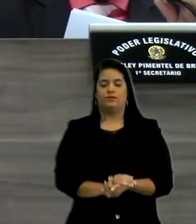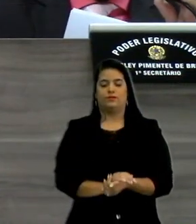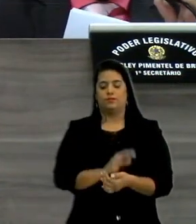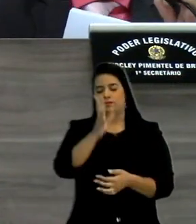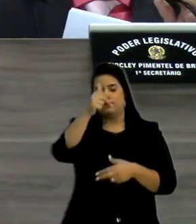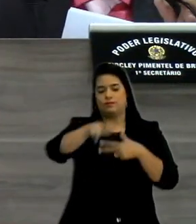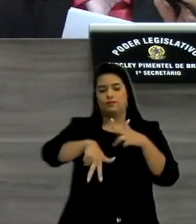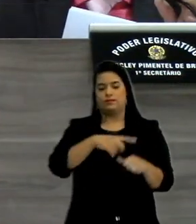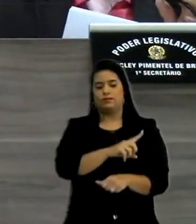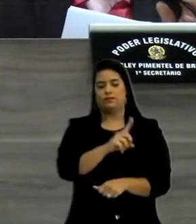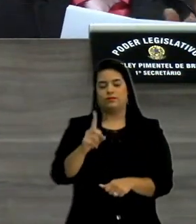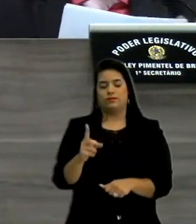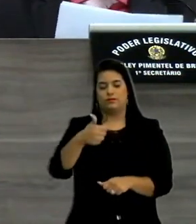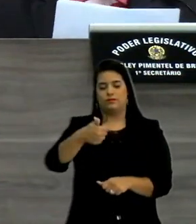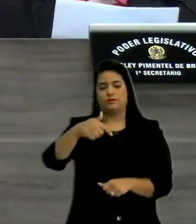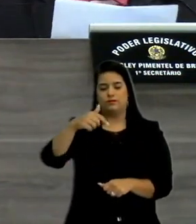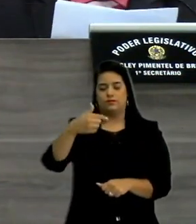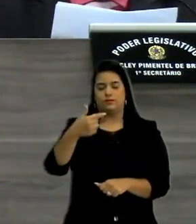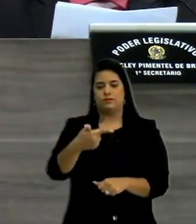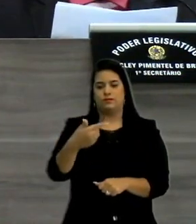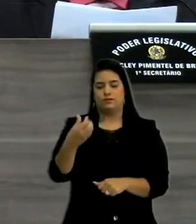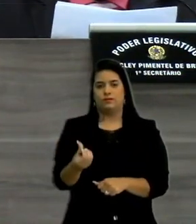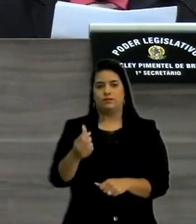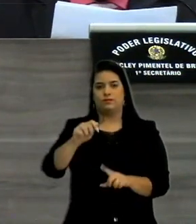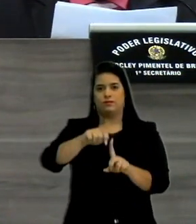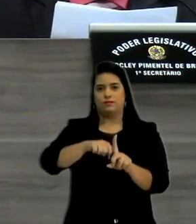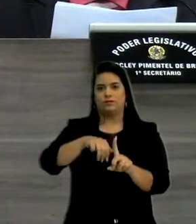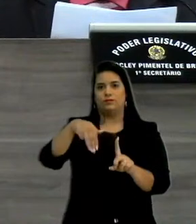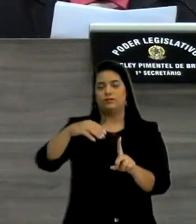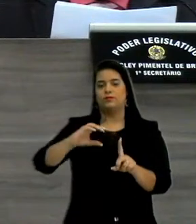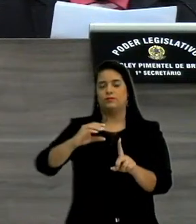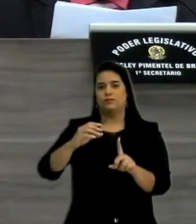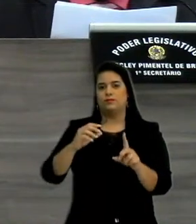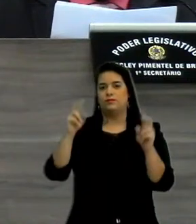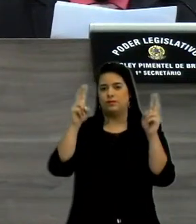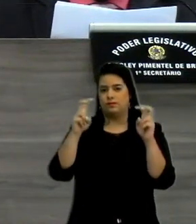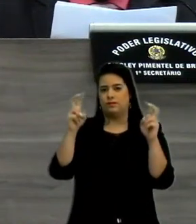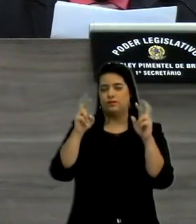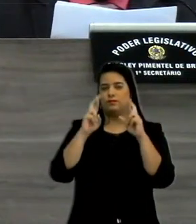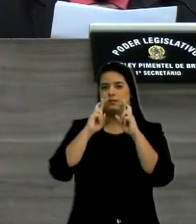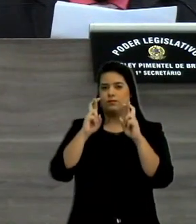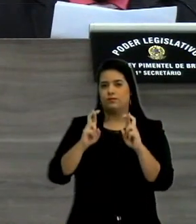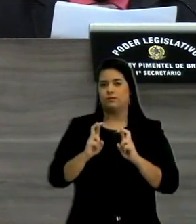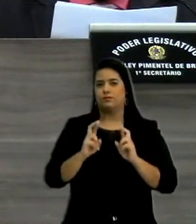Una, 26 de março de 2024. Assunto: resposta ao ofício